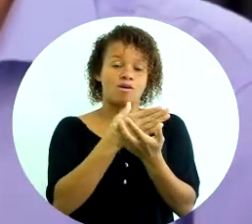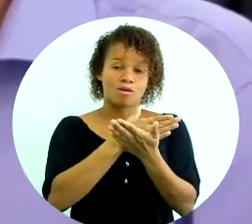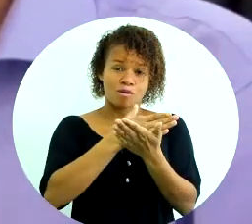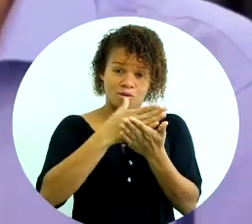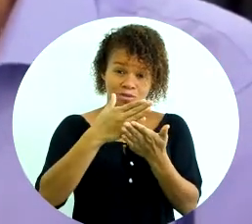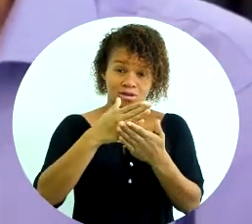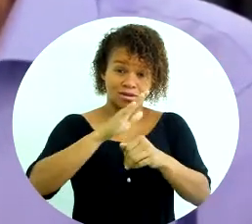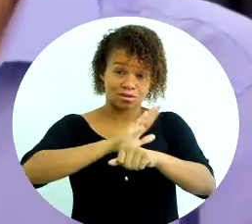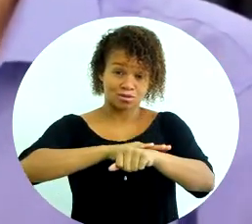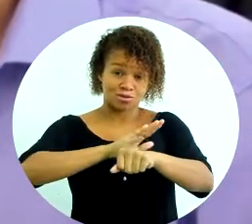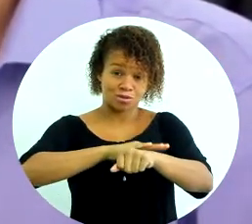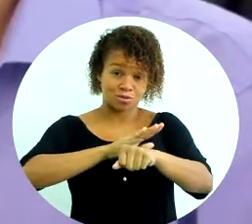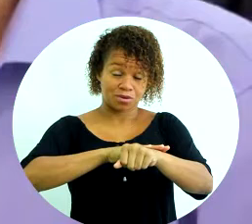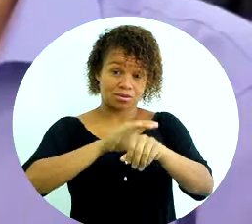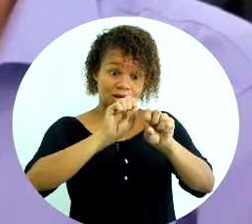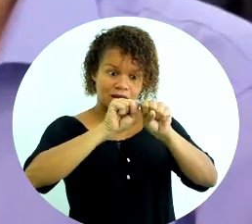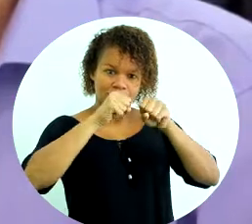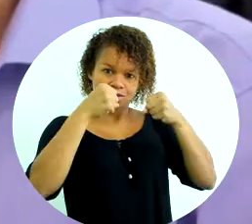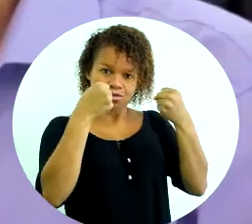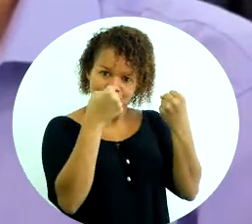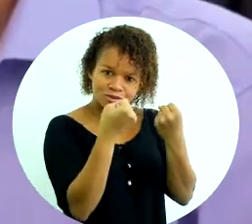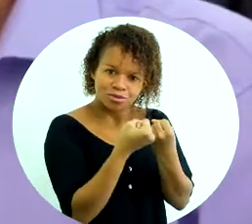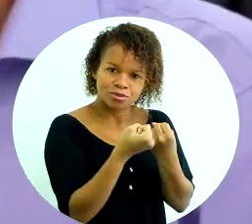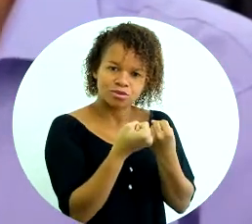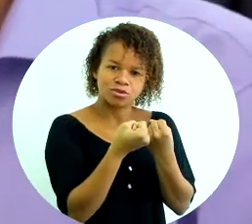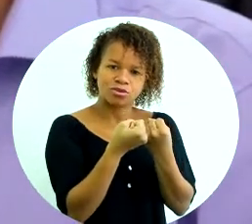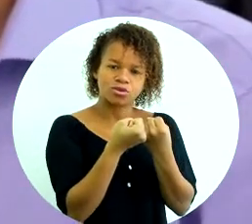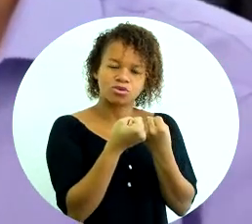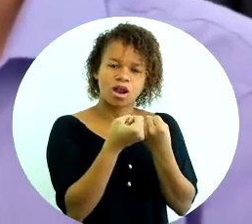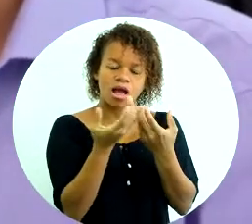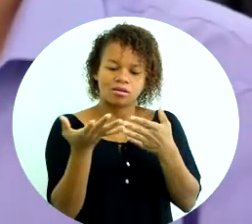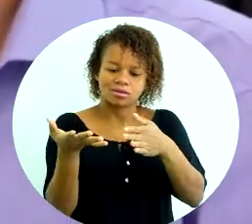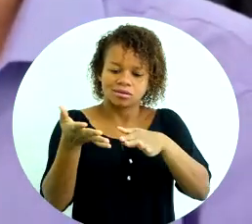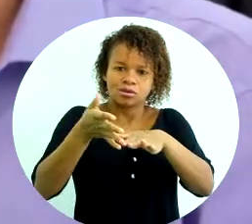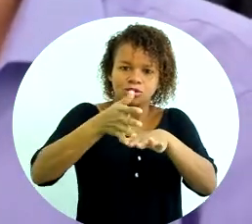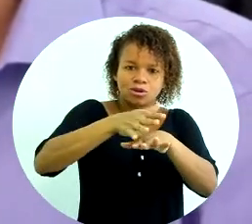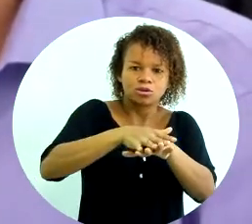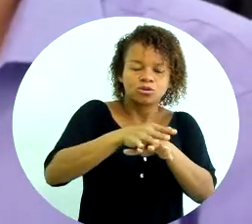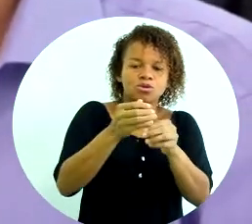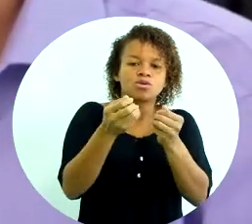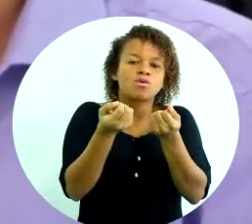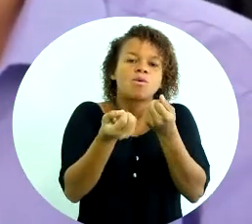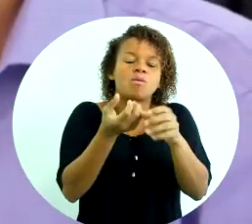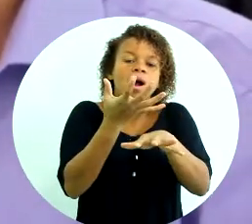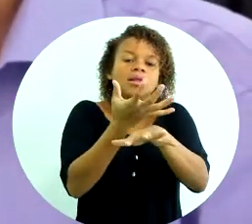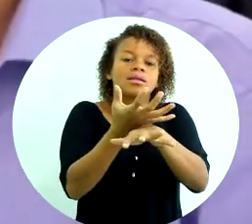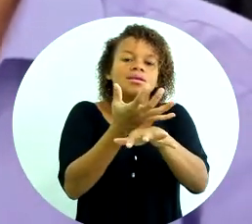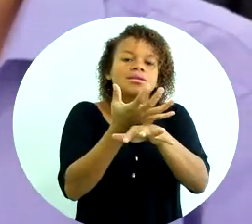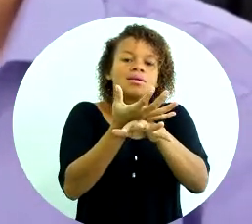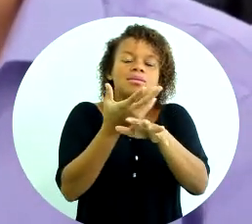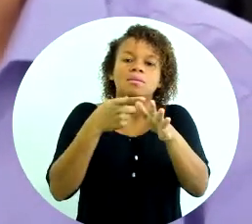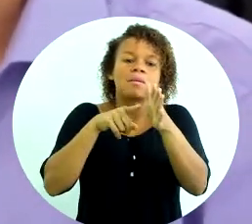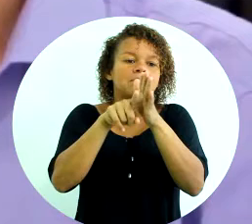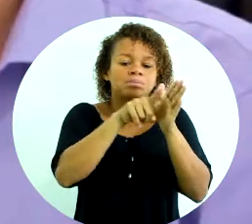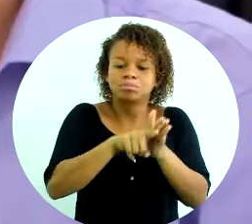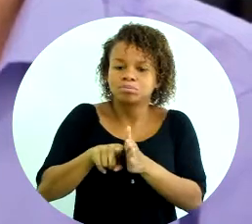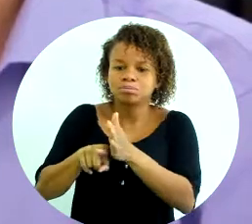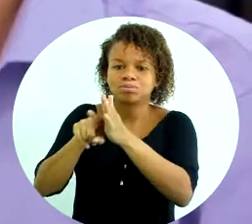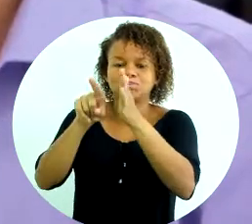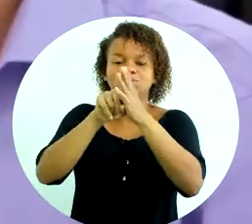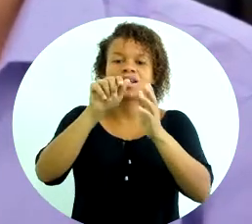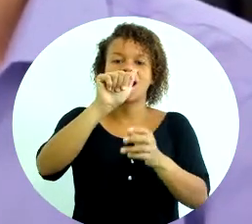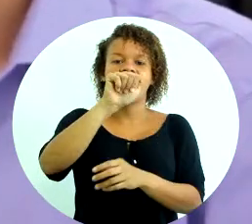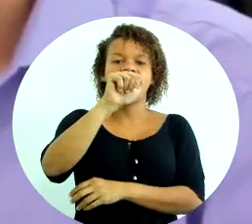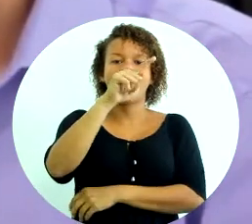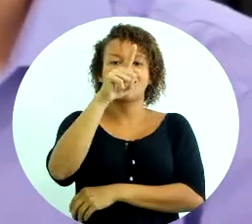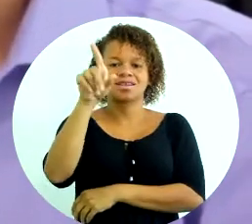ocidental. A partir desse momento, a sociologia ela se introduz como uma disciplina de abordagem,